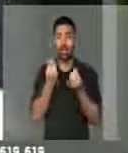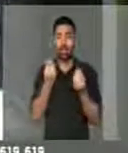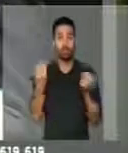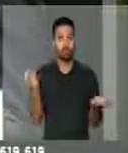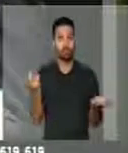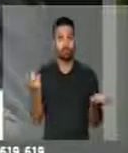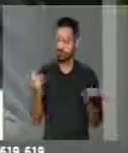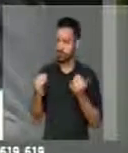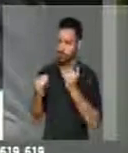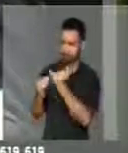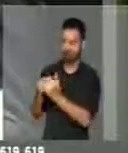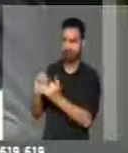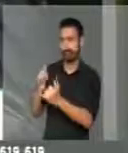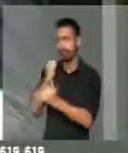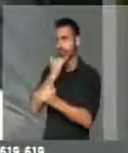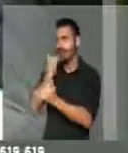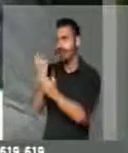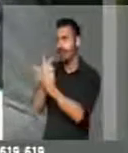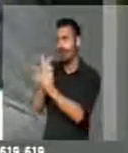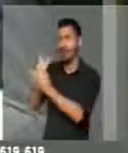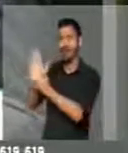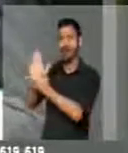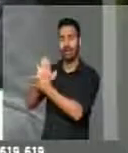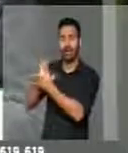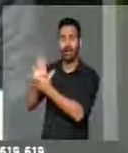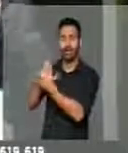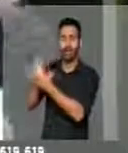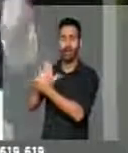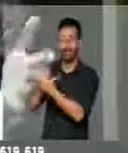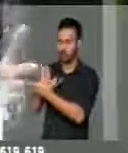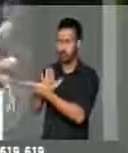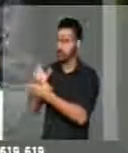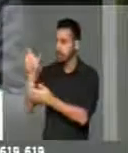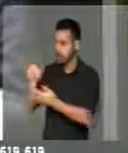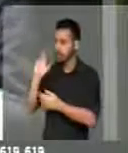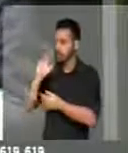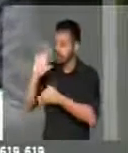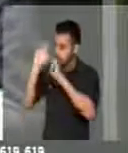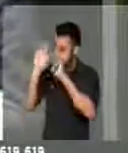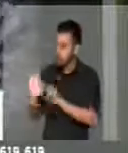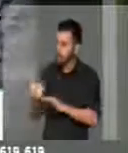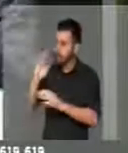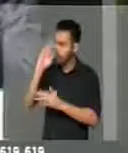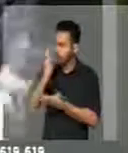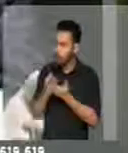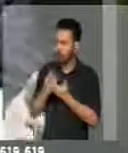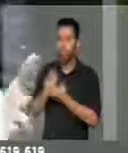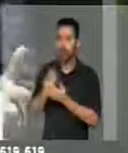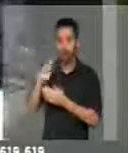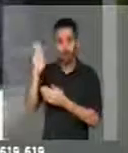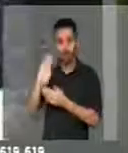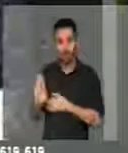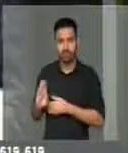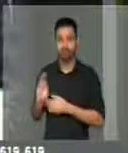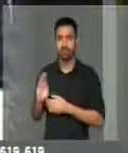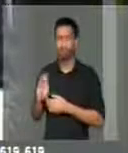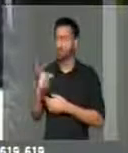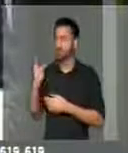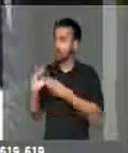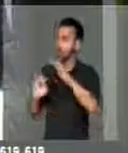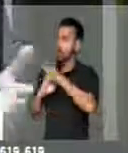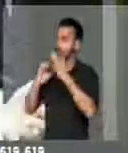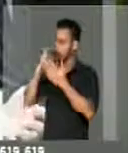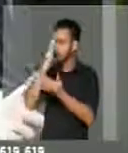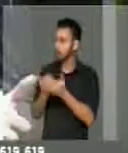senhor não errou em nada. Pelo contrário, o senhor acreditou no nosso país e a tua equipe acreditou no nosso